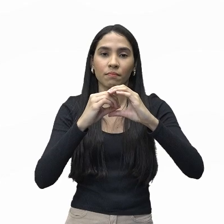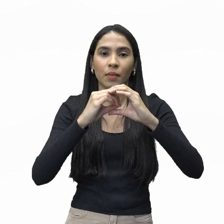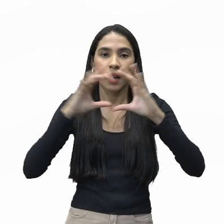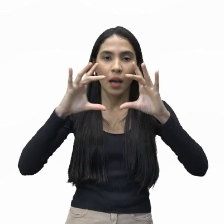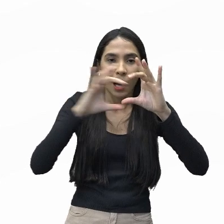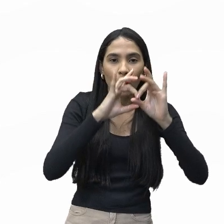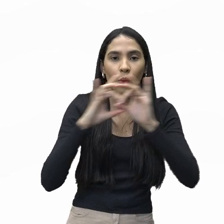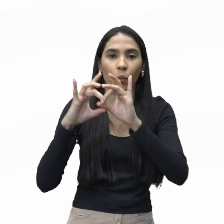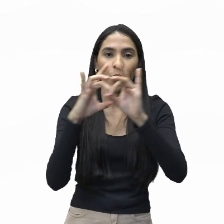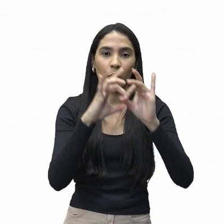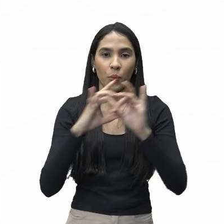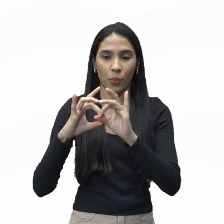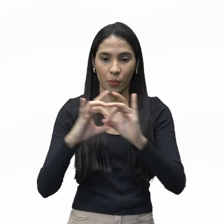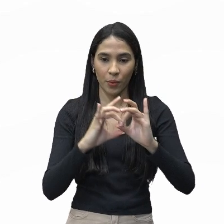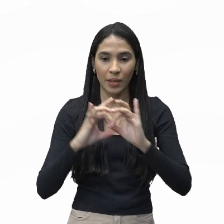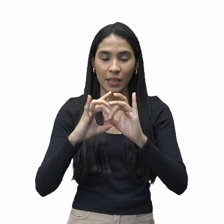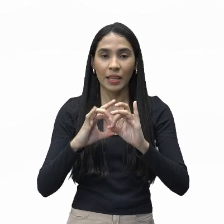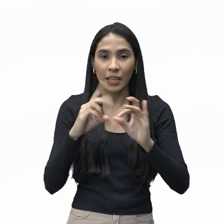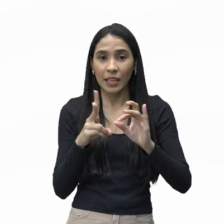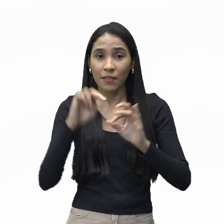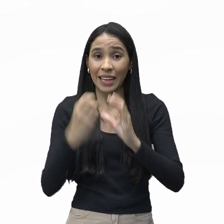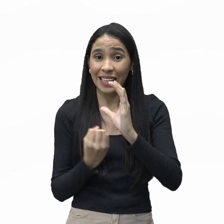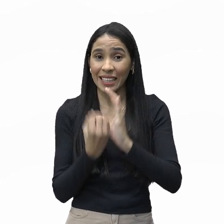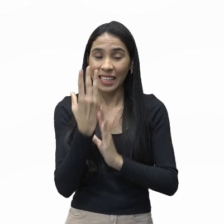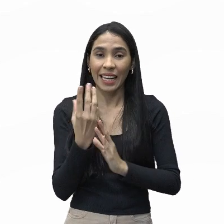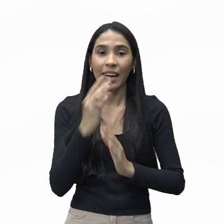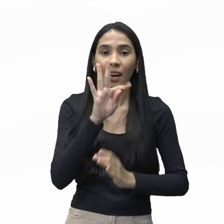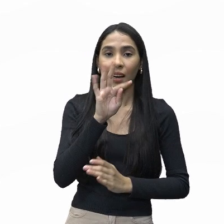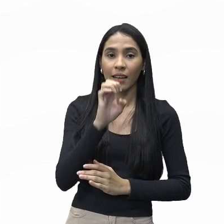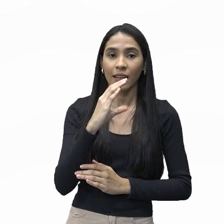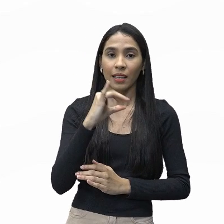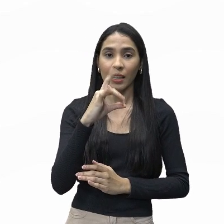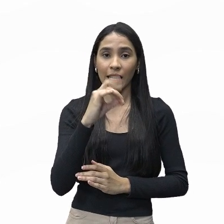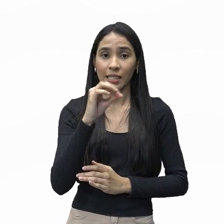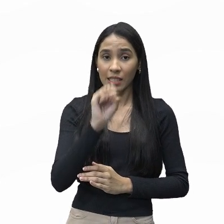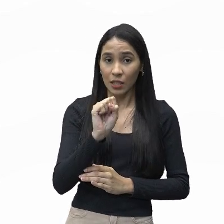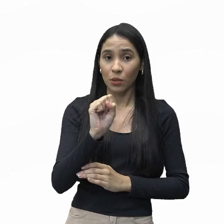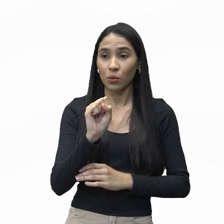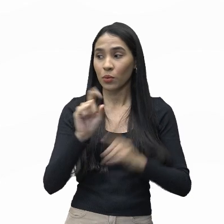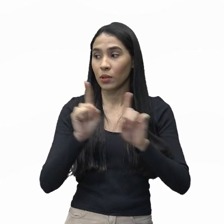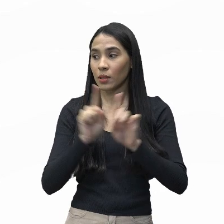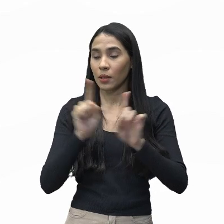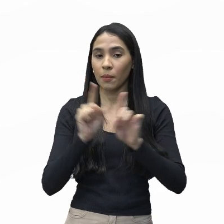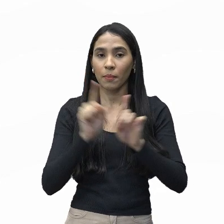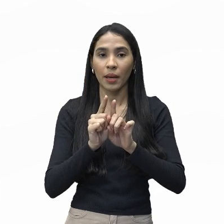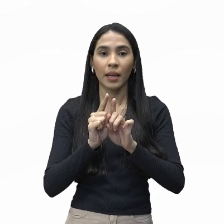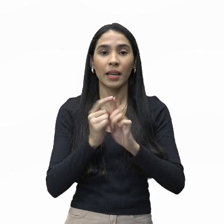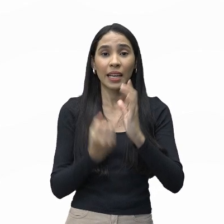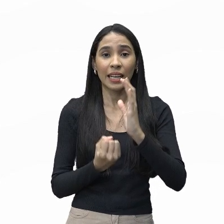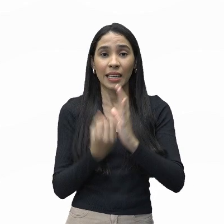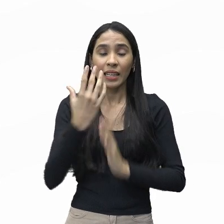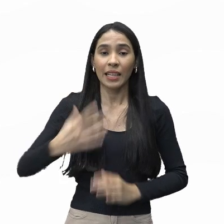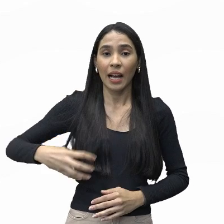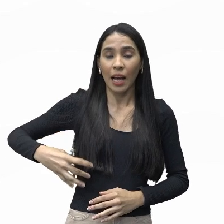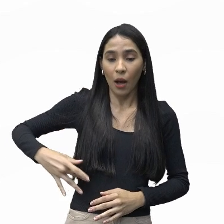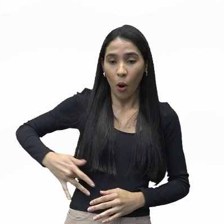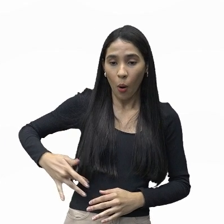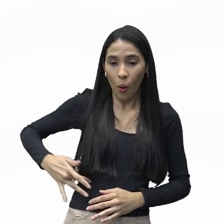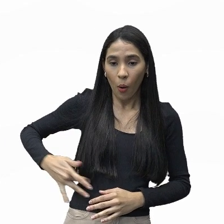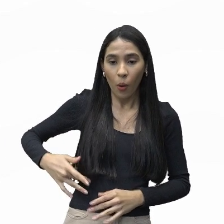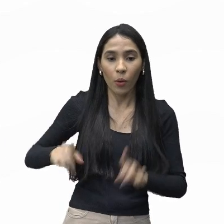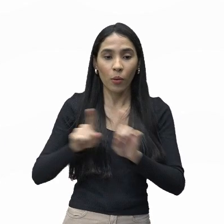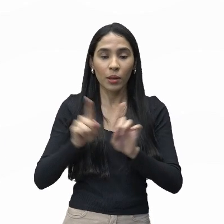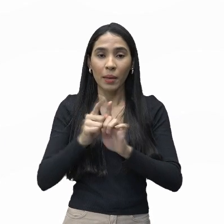a sua especificidade e vai formar tecidos. Esses tecidos, por sua vez, eles vão formar órgãos e esses órgãos vão